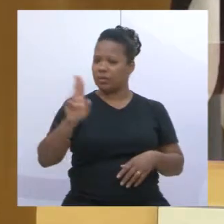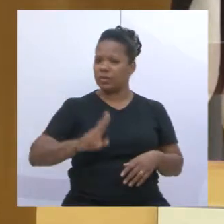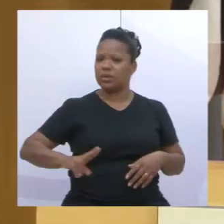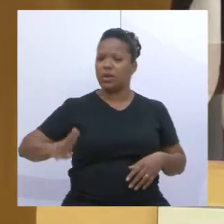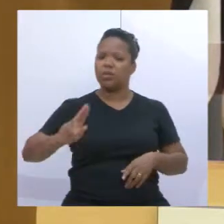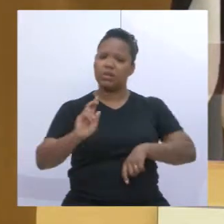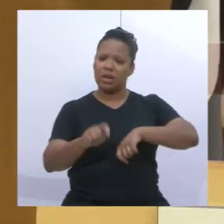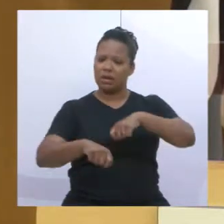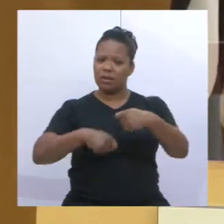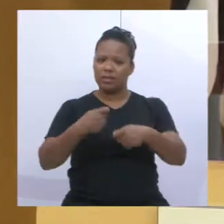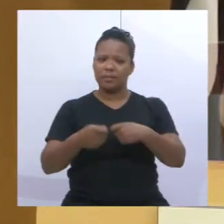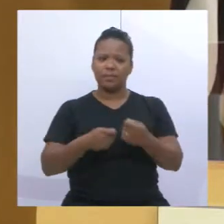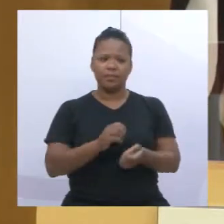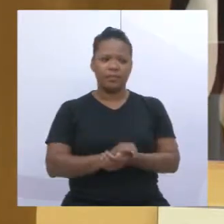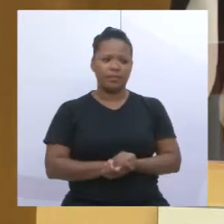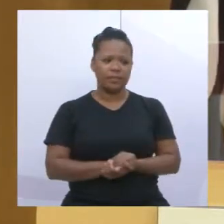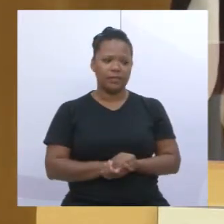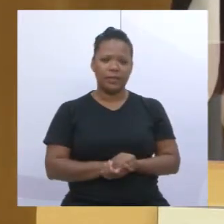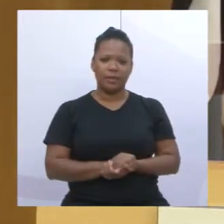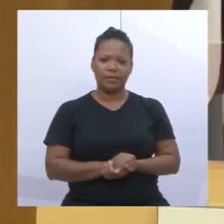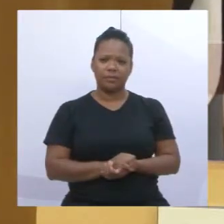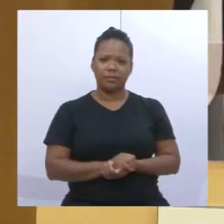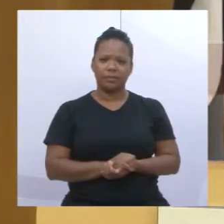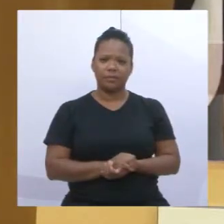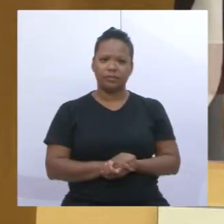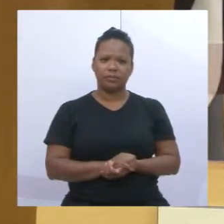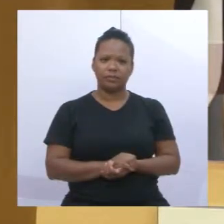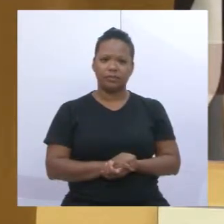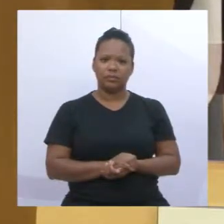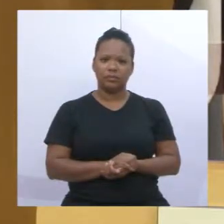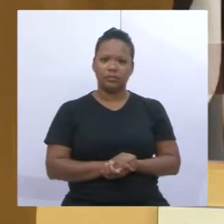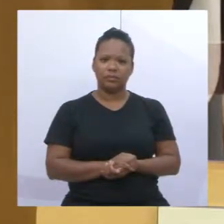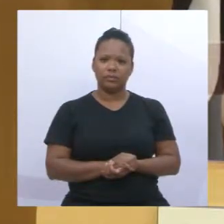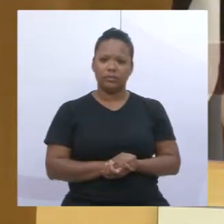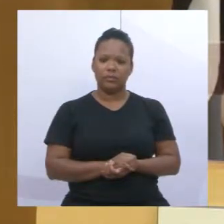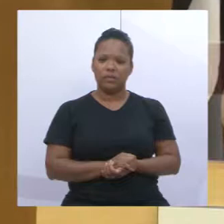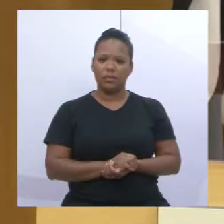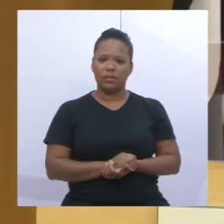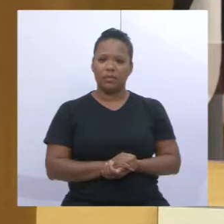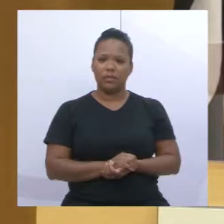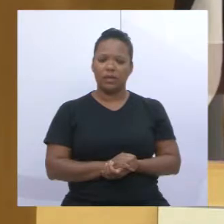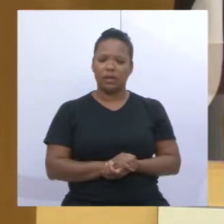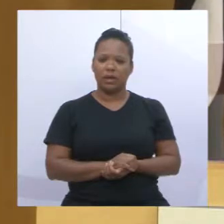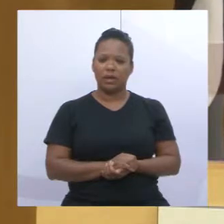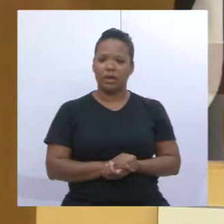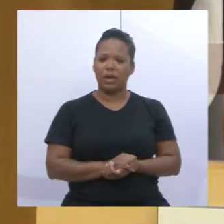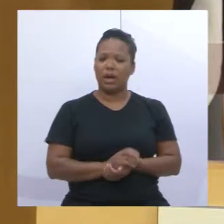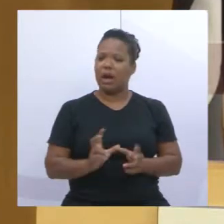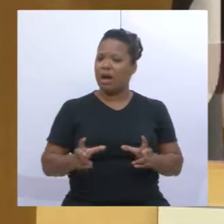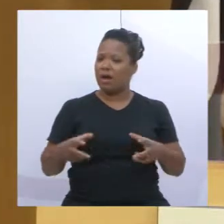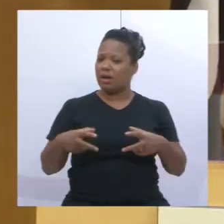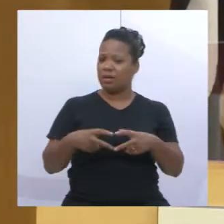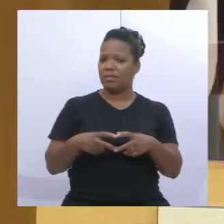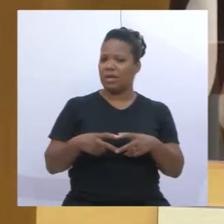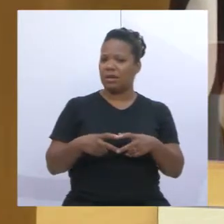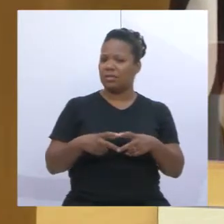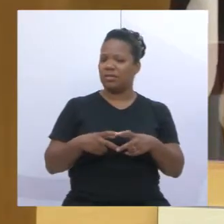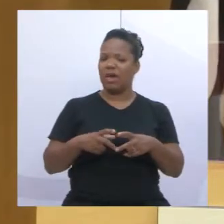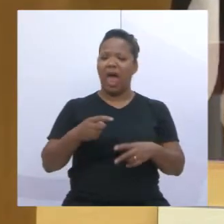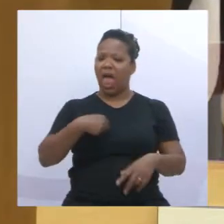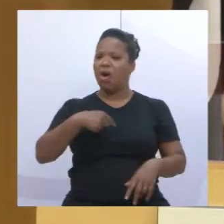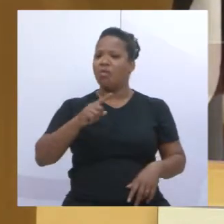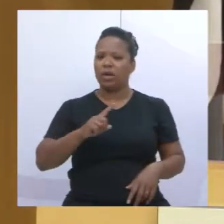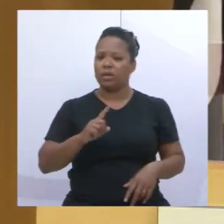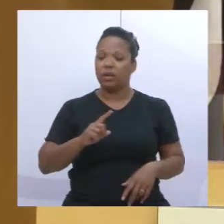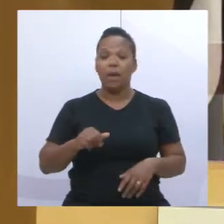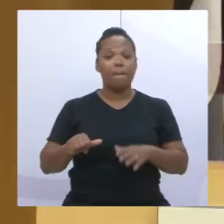que colocou que a iniciativa não deveria ser dessa casa, que deveria ser sua. Se é direito